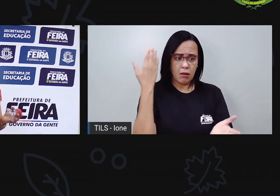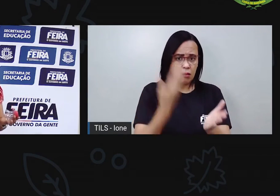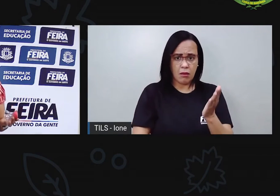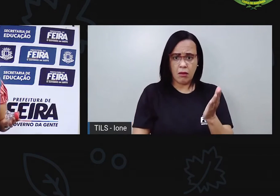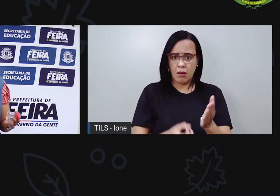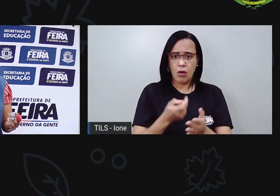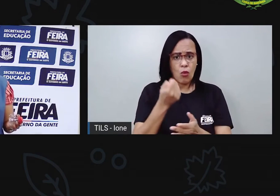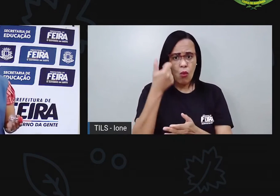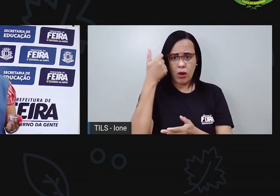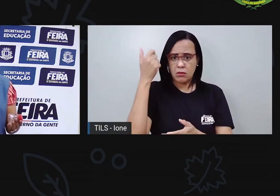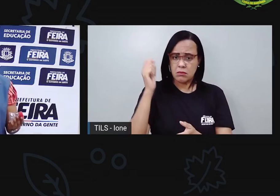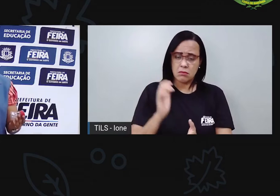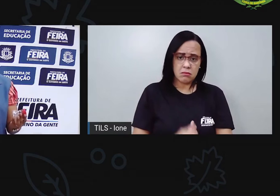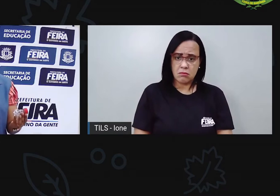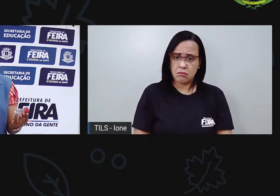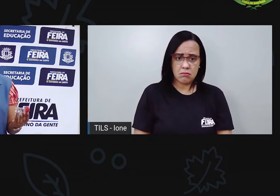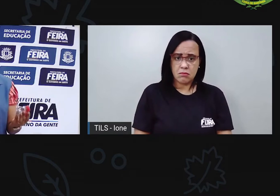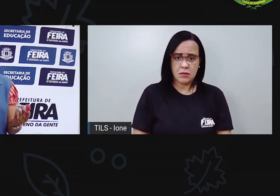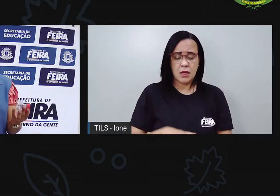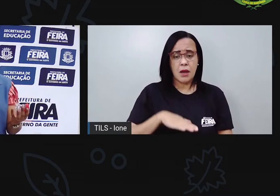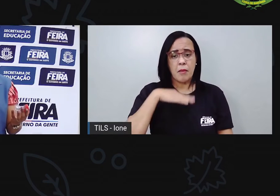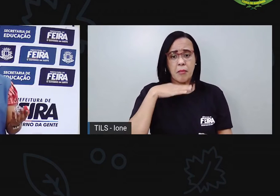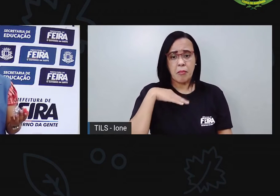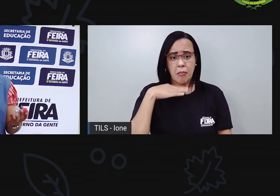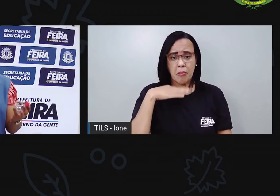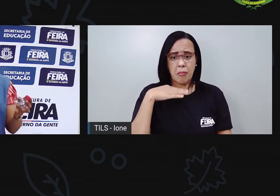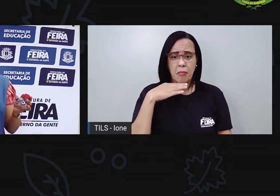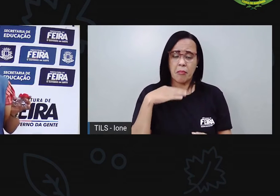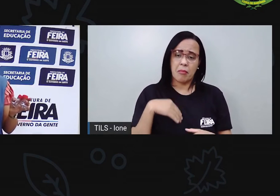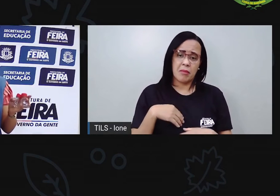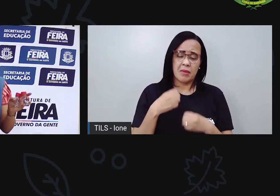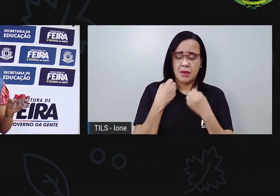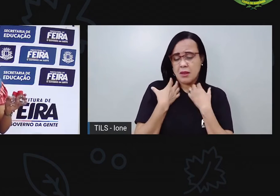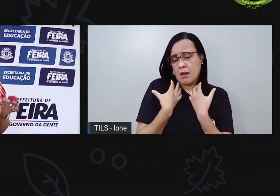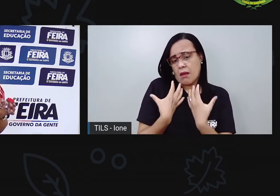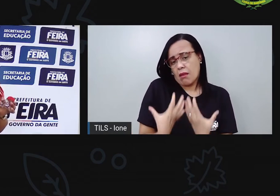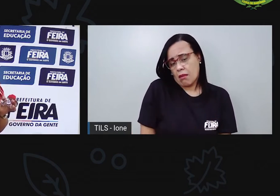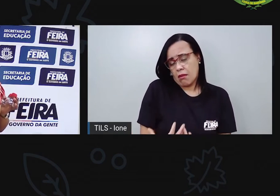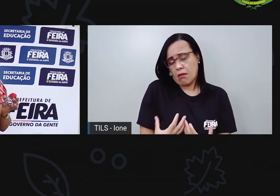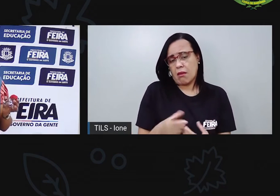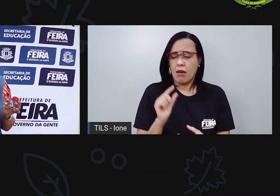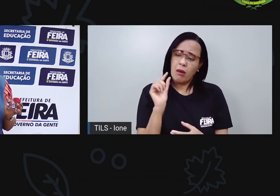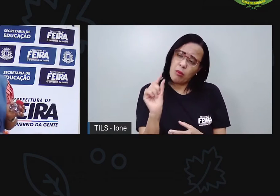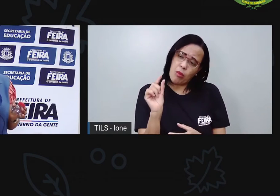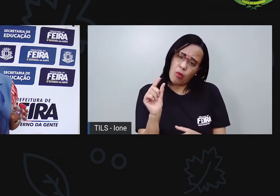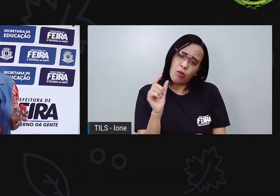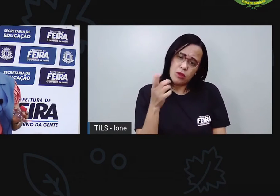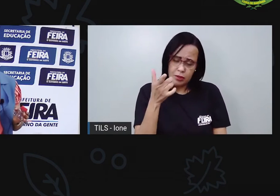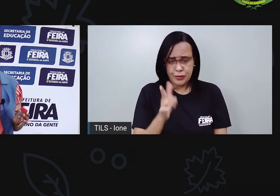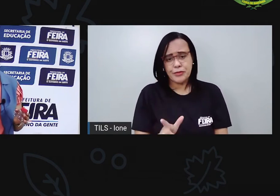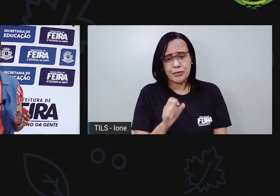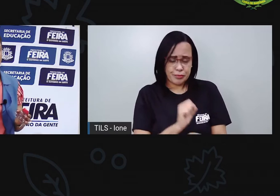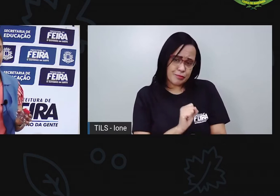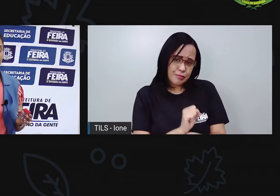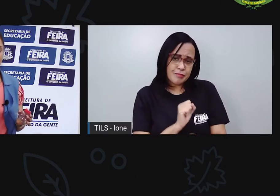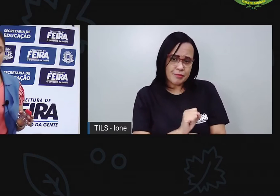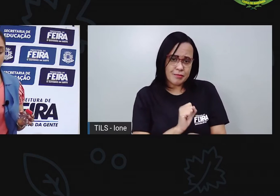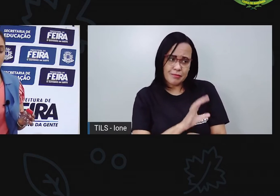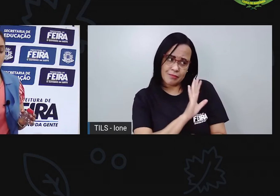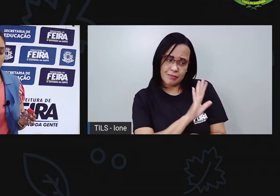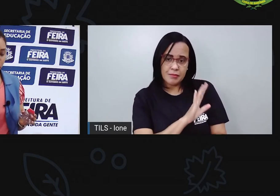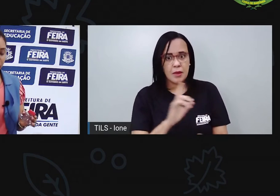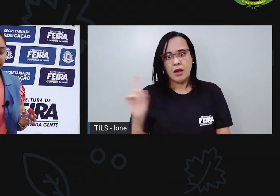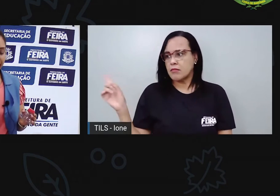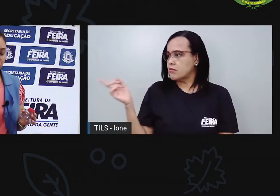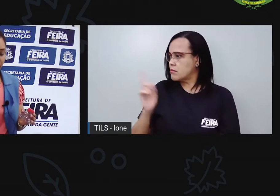o horário a mamãe Estávamos cansados deixa a gente ficar só um pouquinho aqui Não